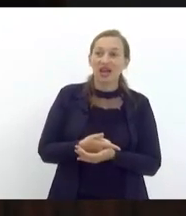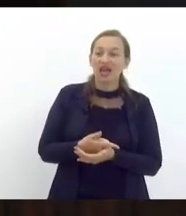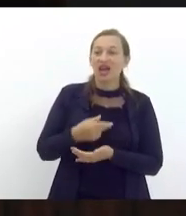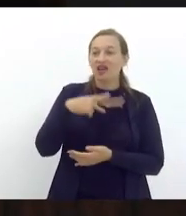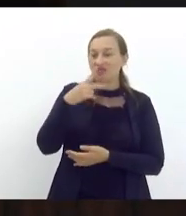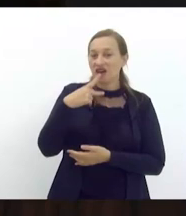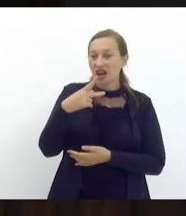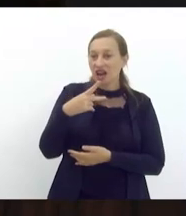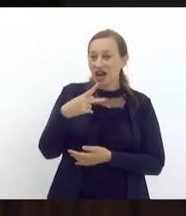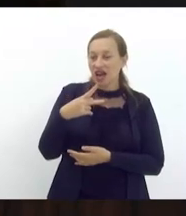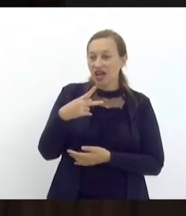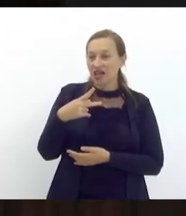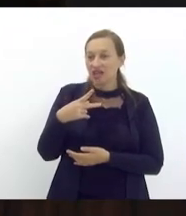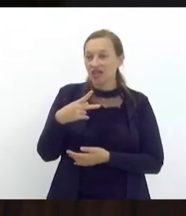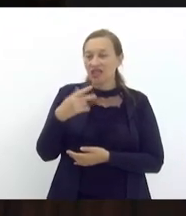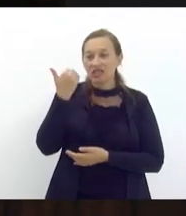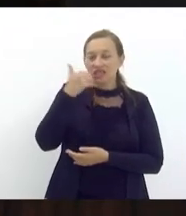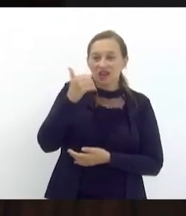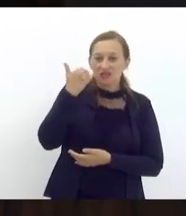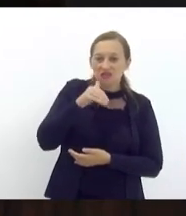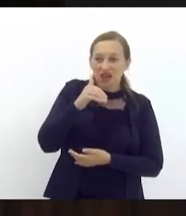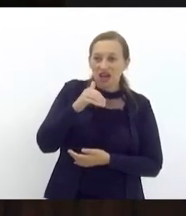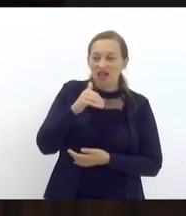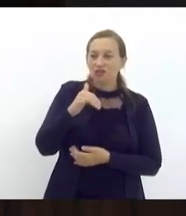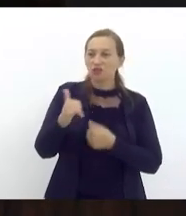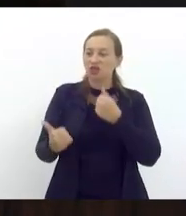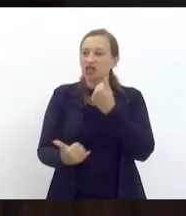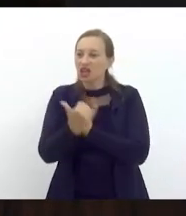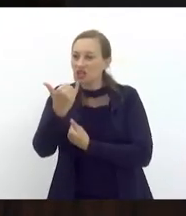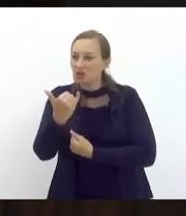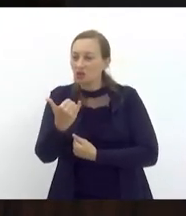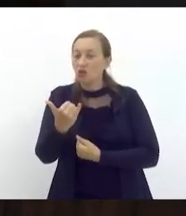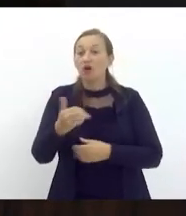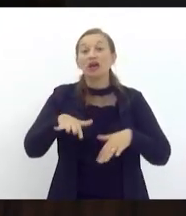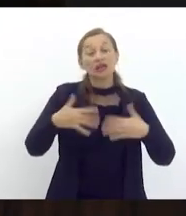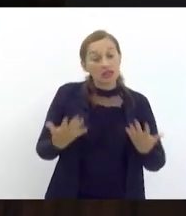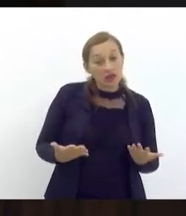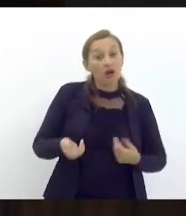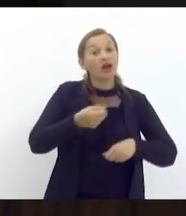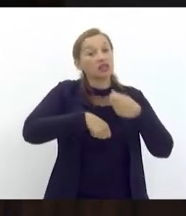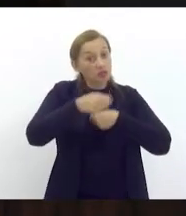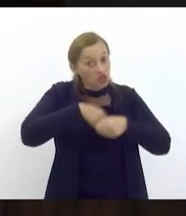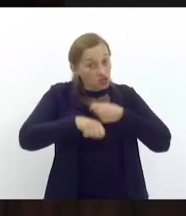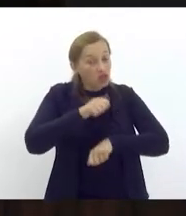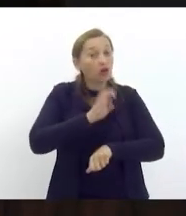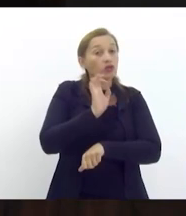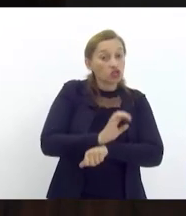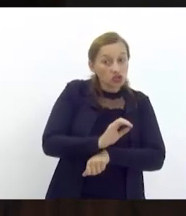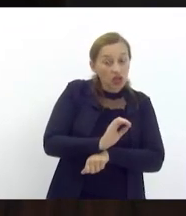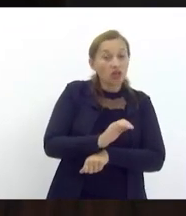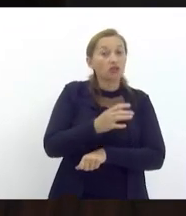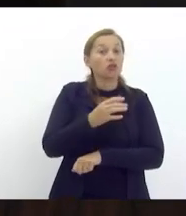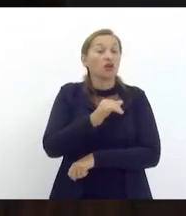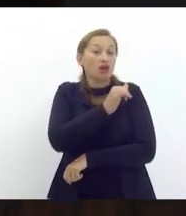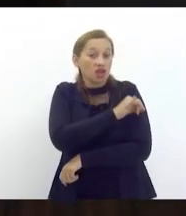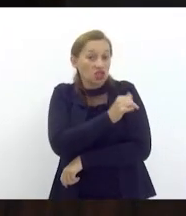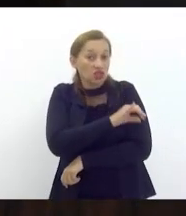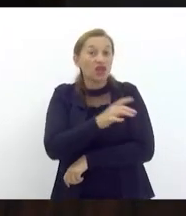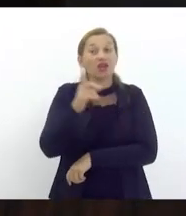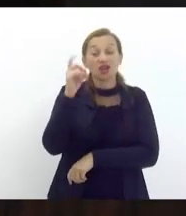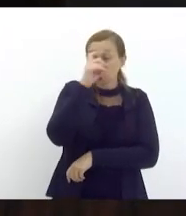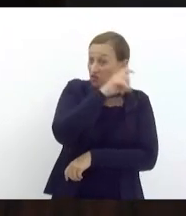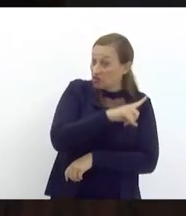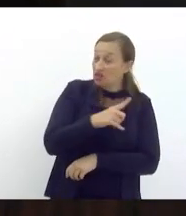de caloteiro né ou de enganador então assim administrar por vezes é muito difícil e a gente tá tentando esse equilíbrio eu acho que hoje